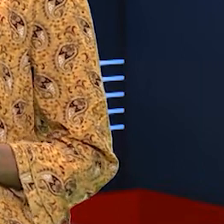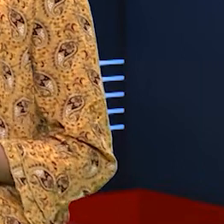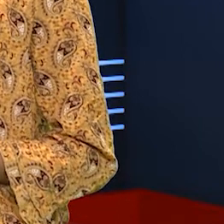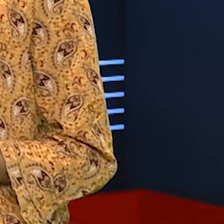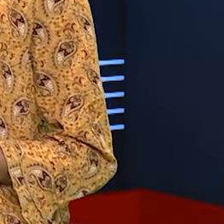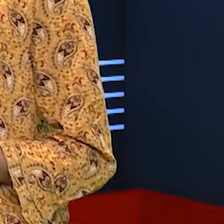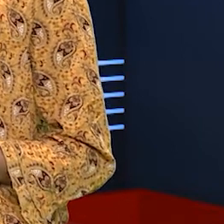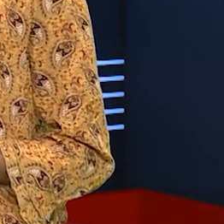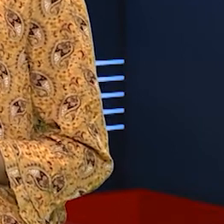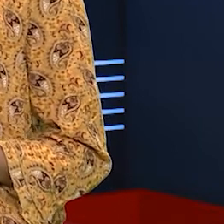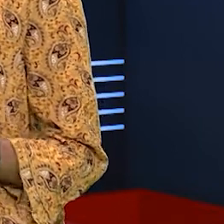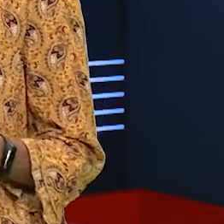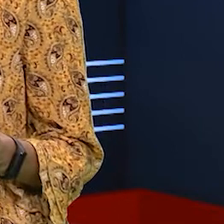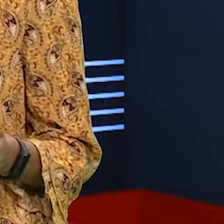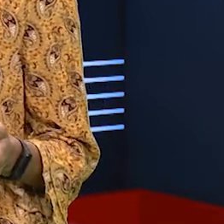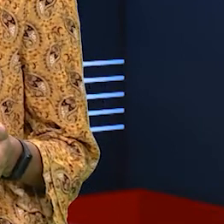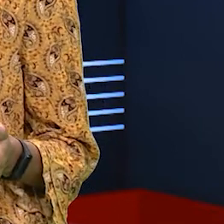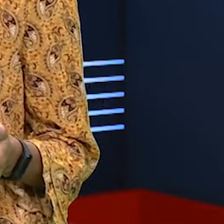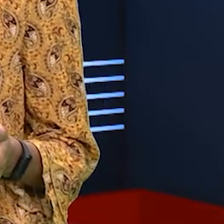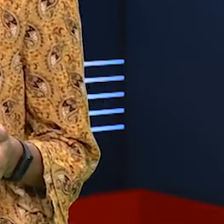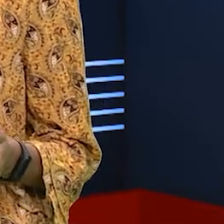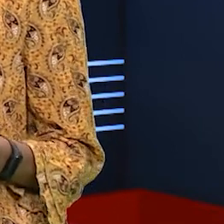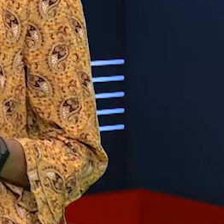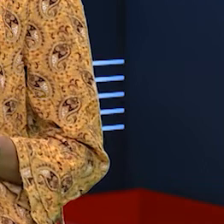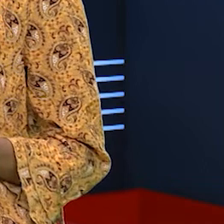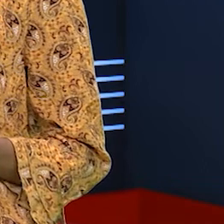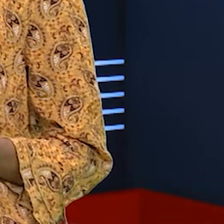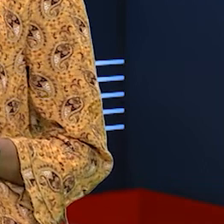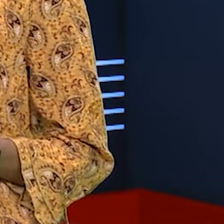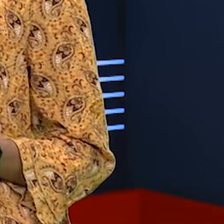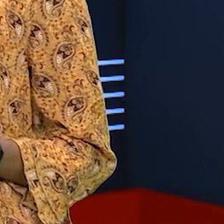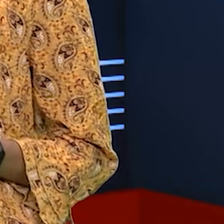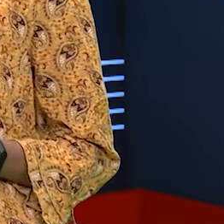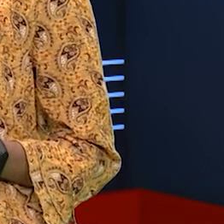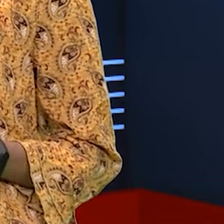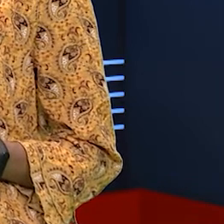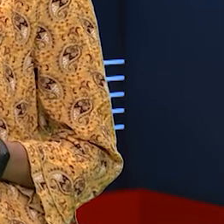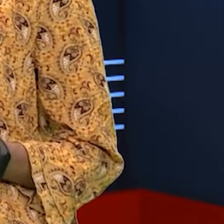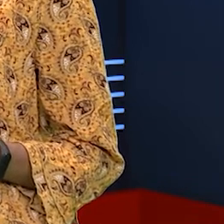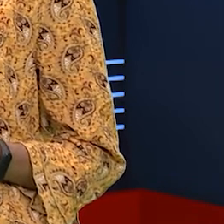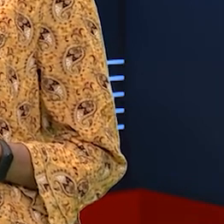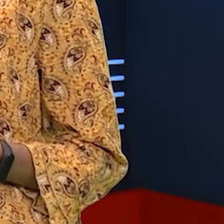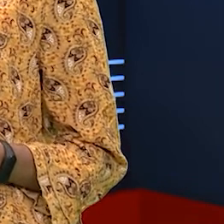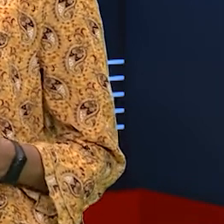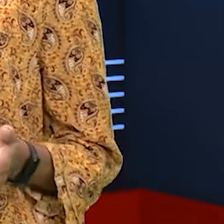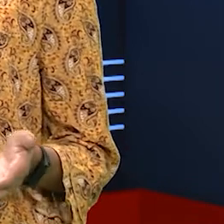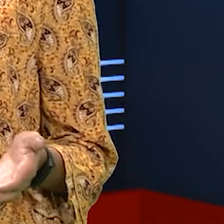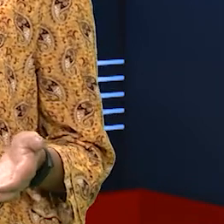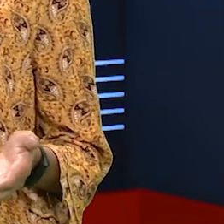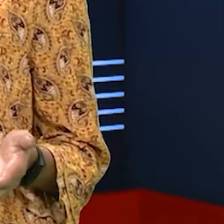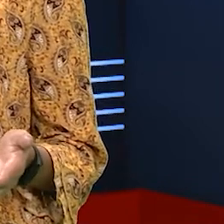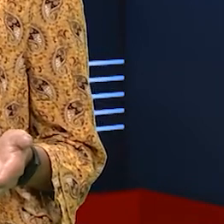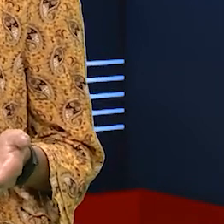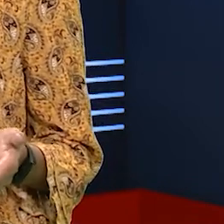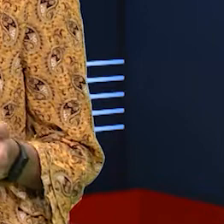equilibradas. Centeno diz que eventuais novas medidas têm de ser compensadas para que ganhos políticos não ponham